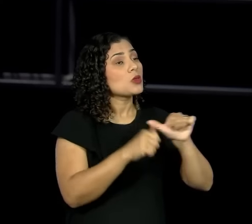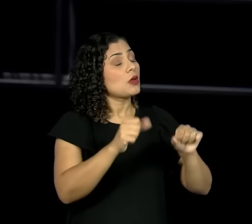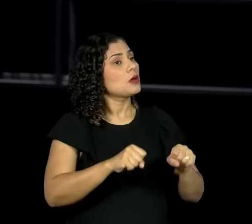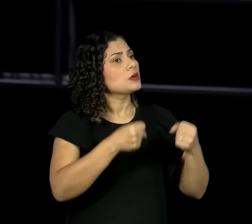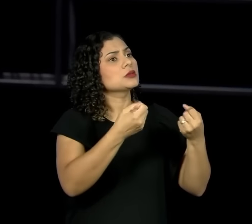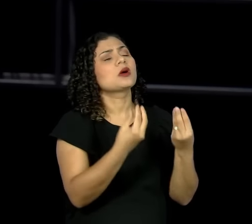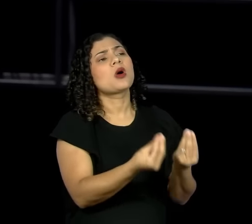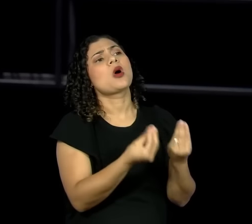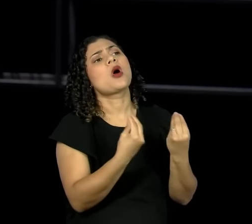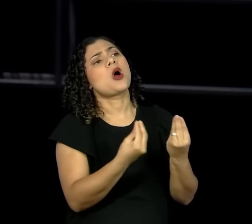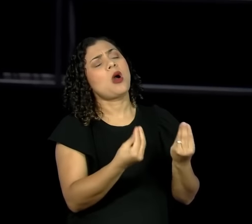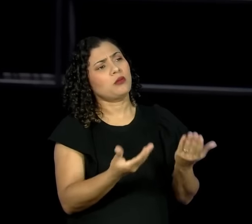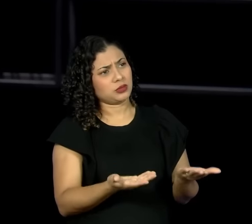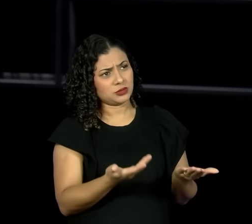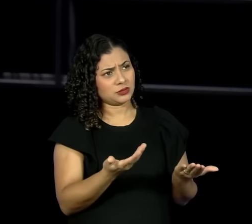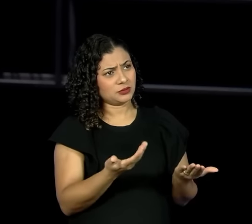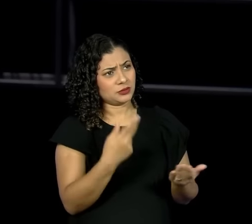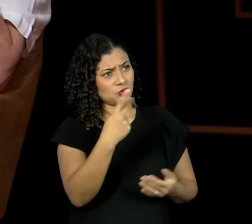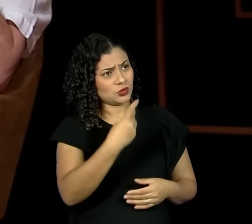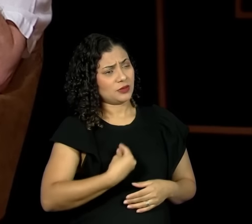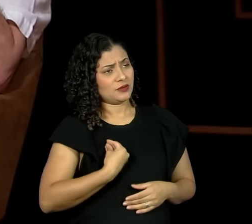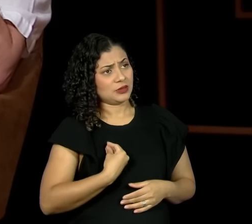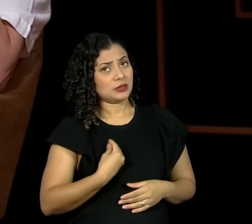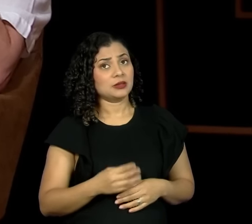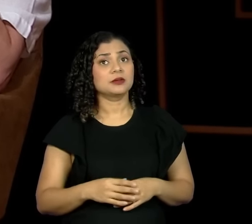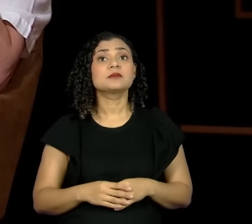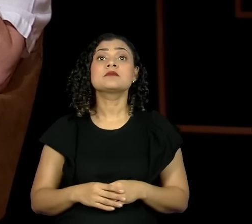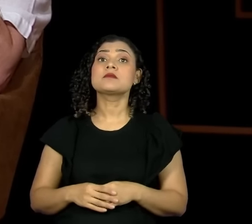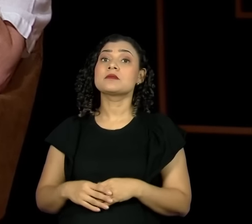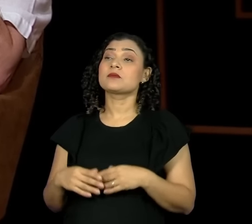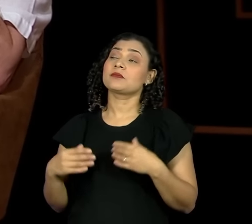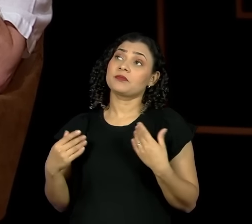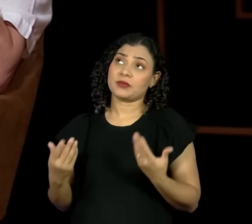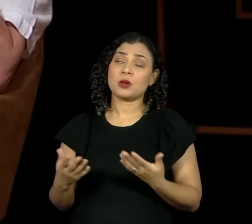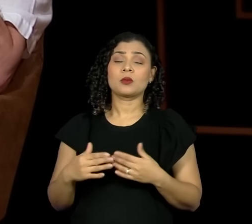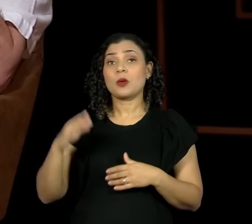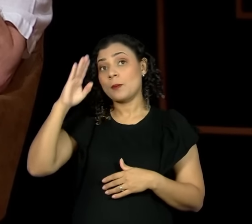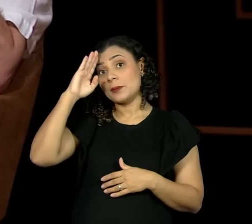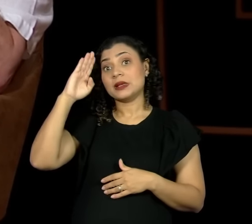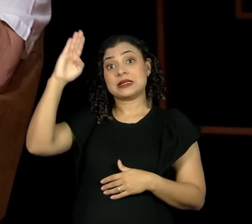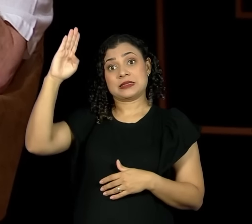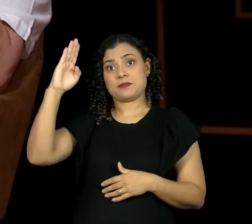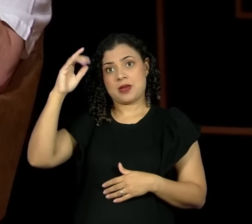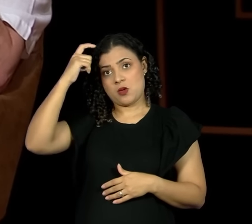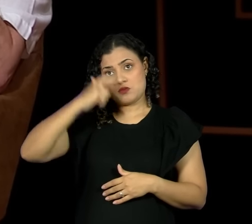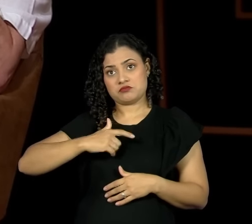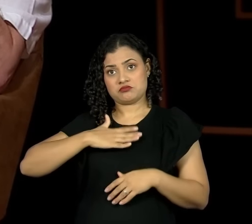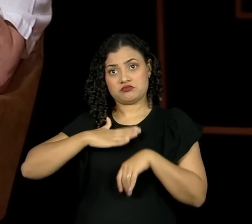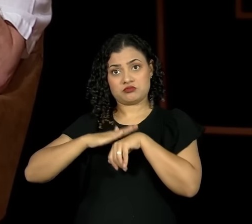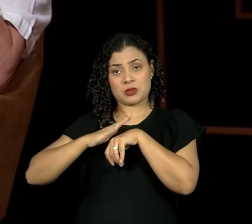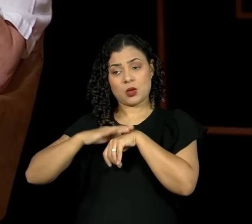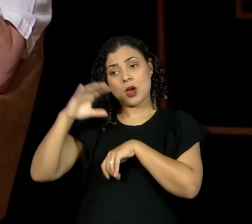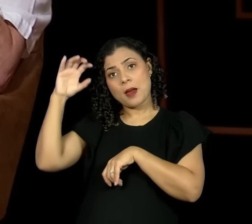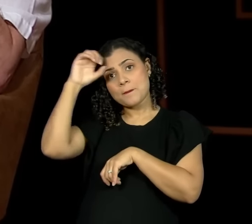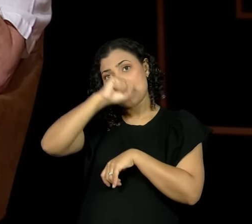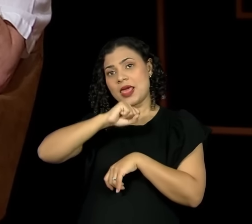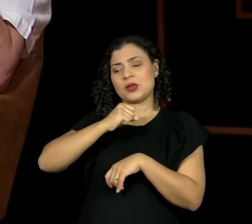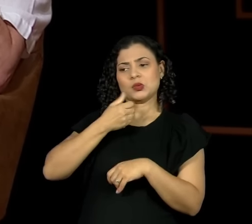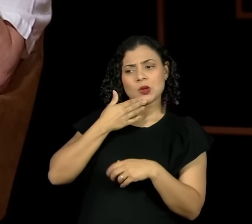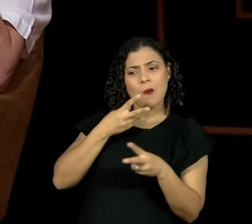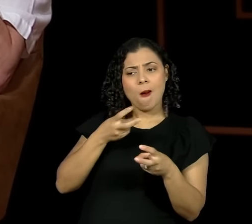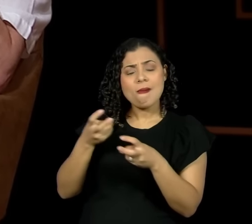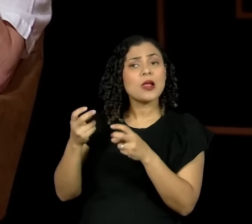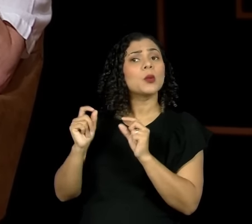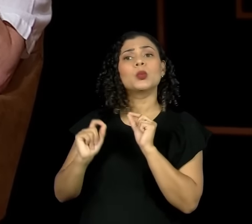foram essas foram mudanças radicais mesmo Olha eu acho que a principal coisa que eu tiro disso é